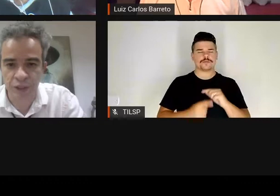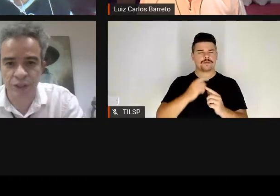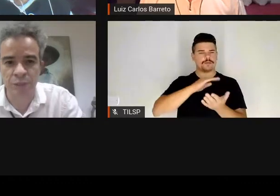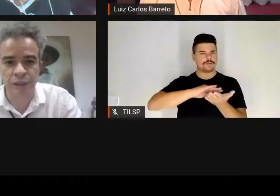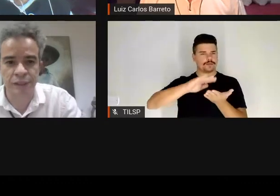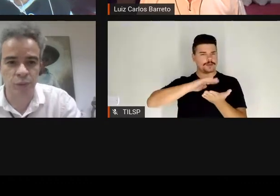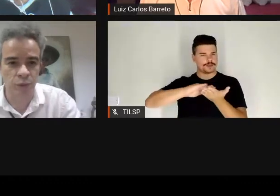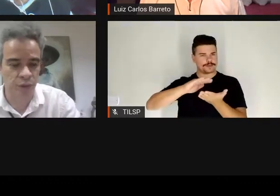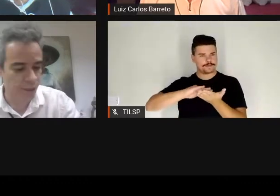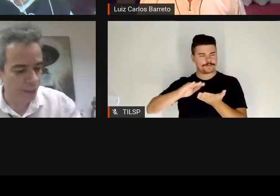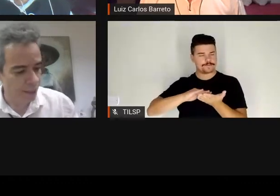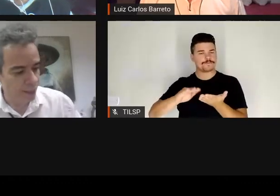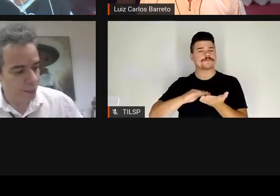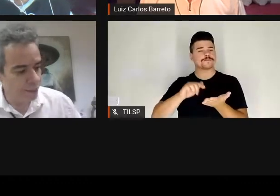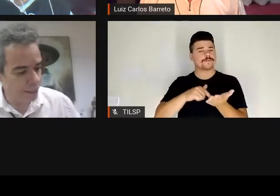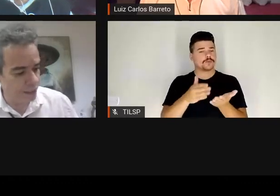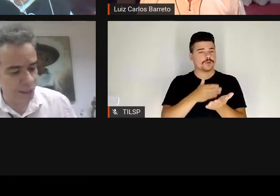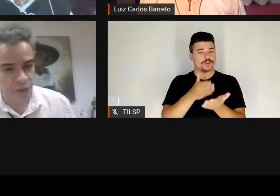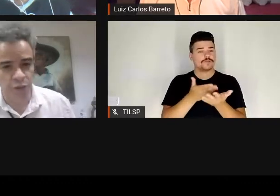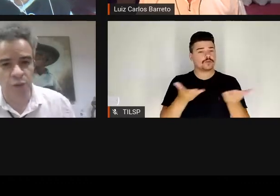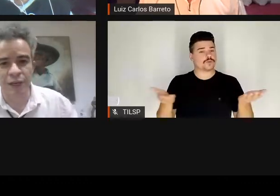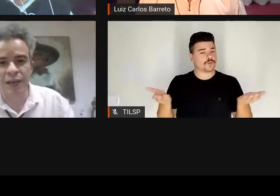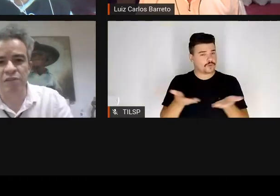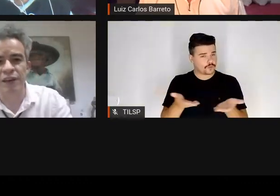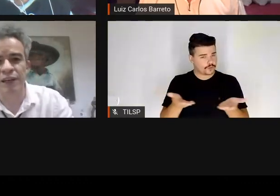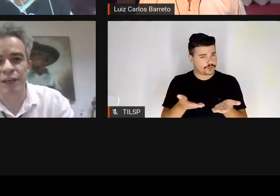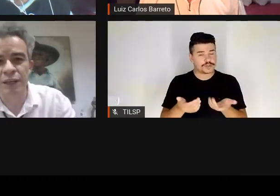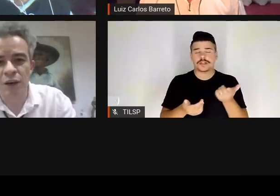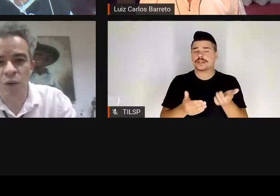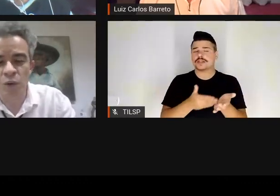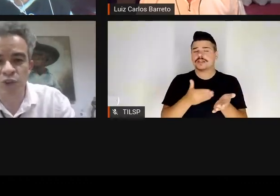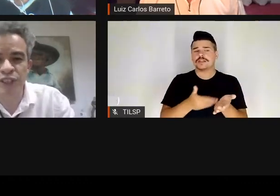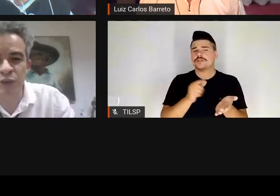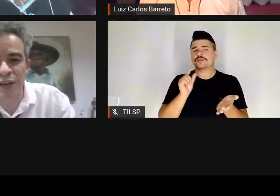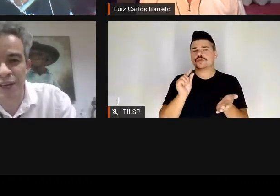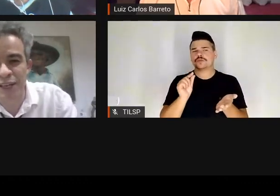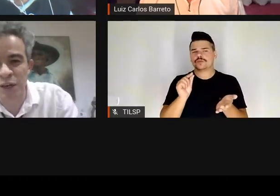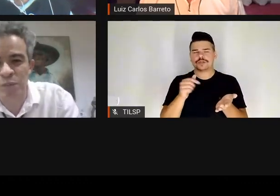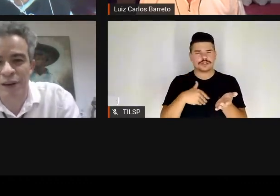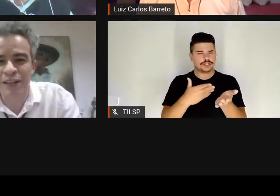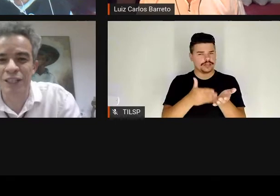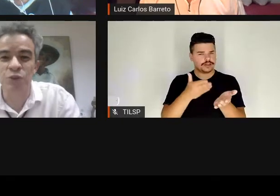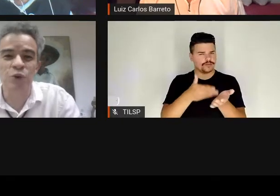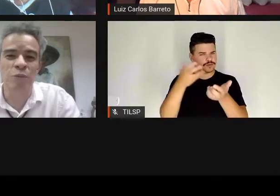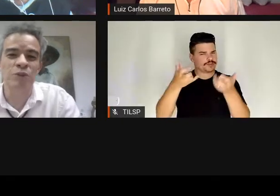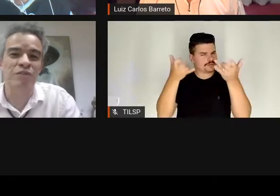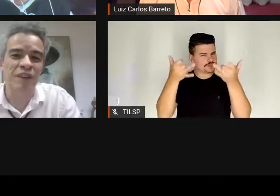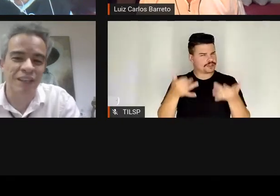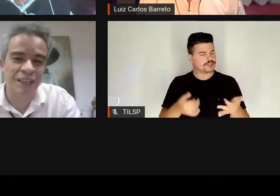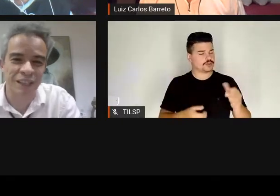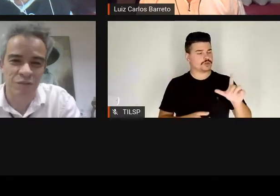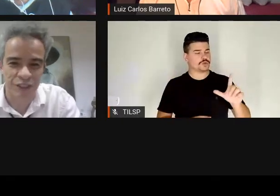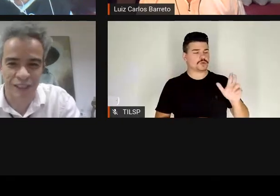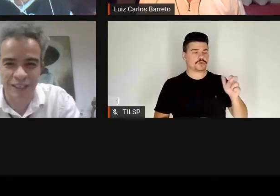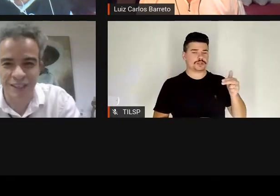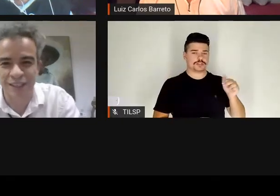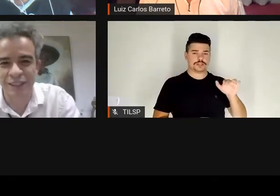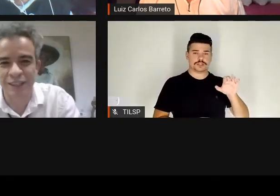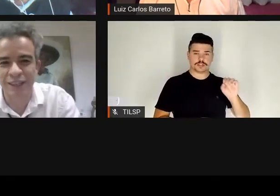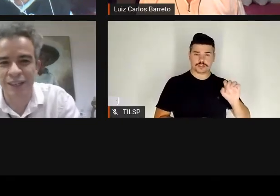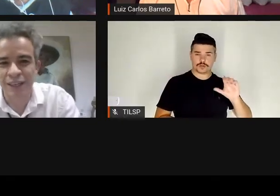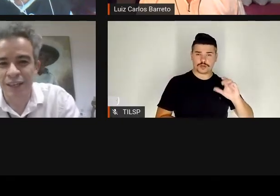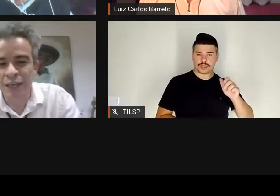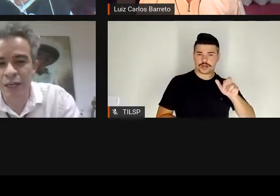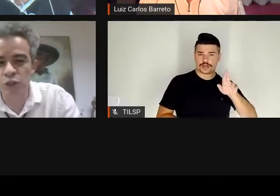deste livro que estamos lançando hoje, né? E este livro, ele revela o Luciano Carneiro para além de um nome de uma avenida aqui em